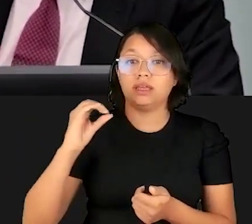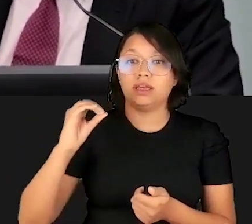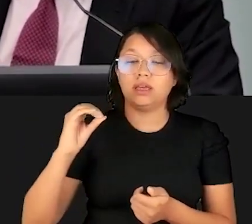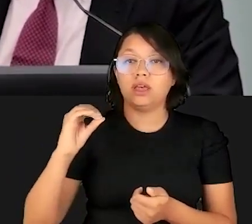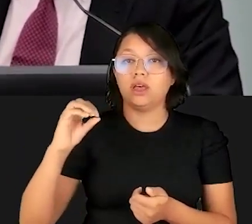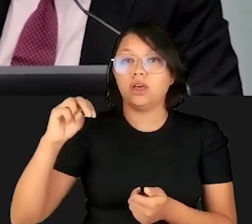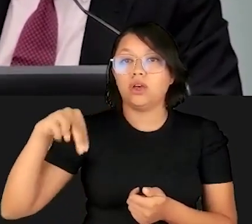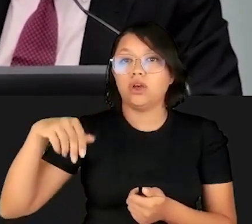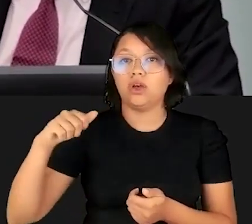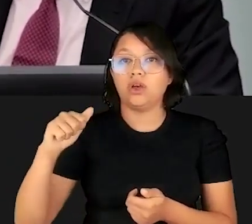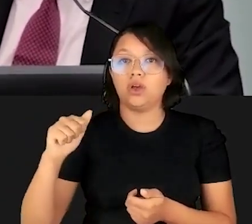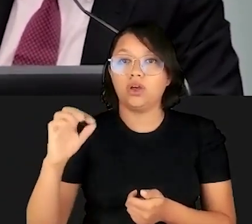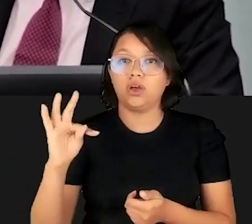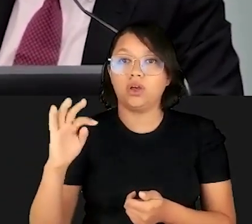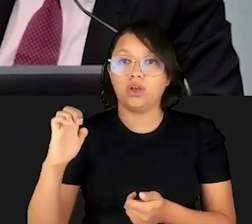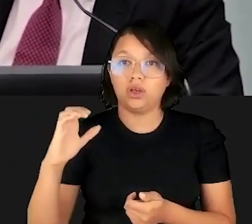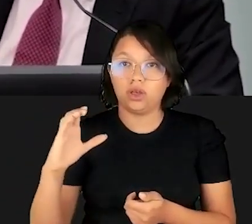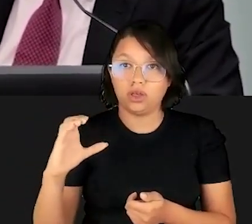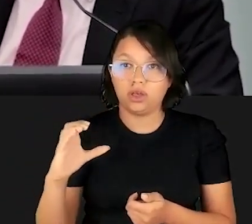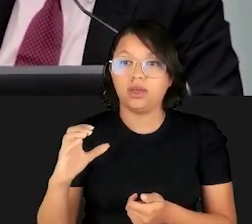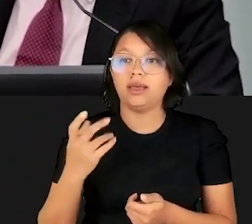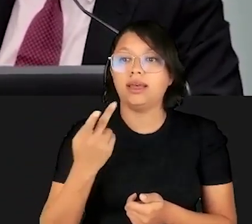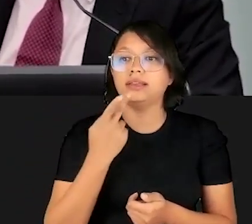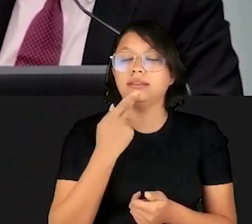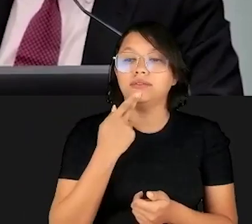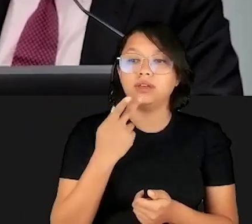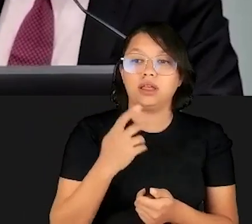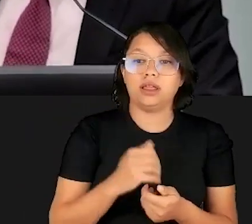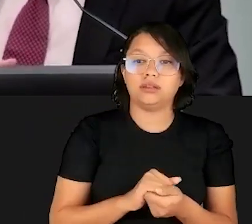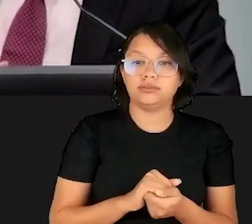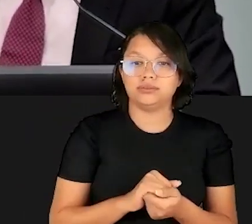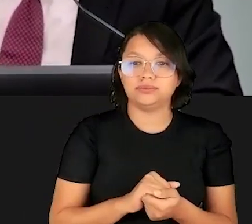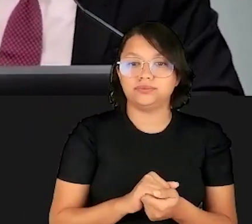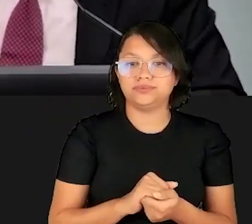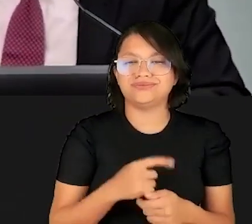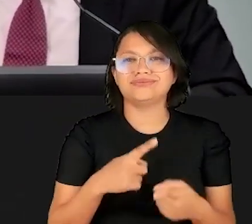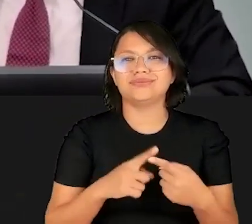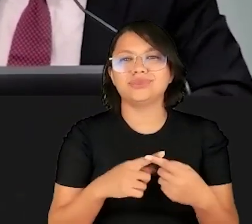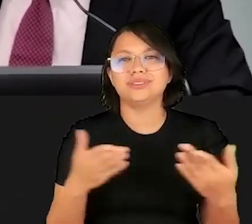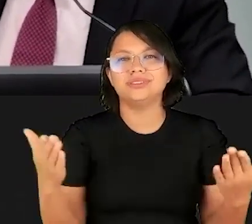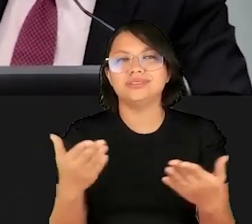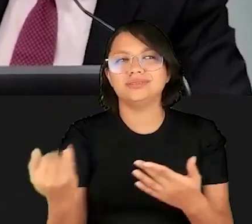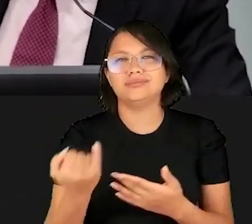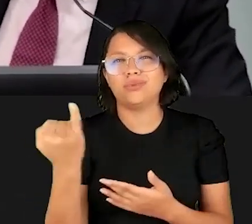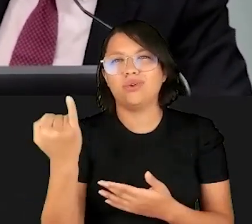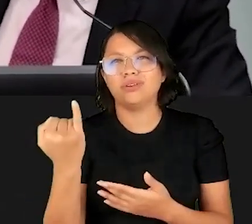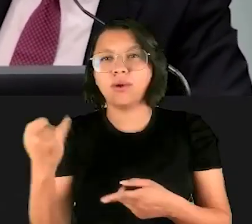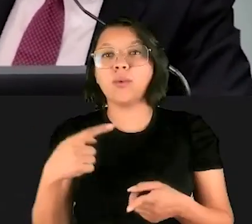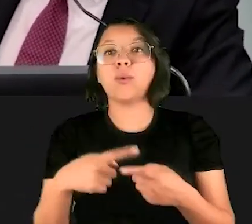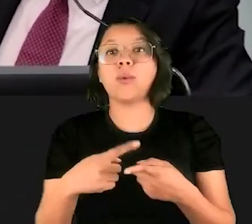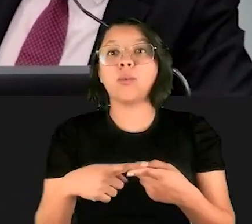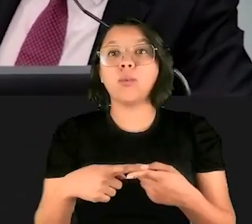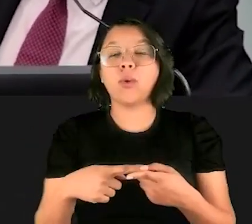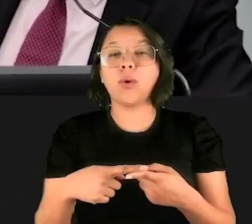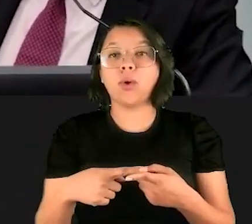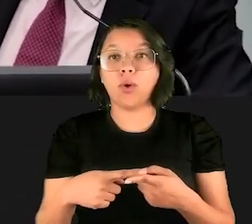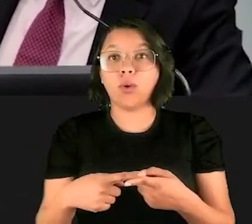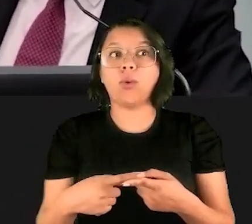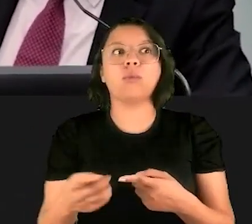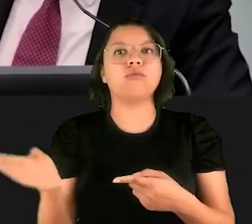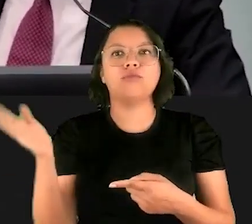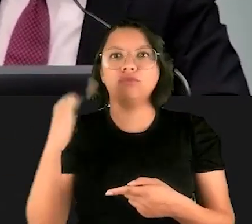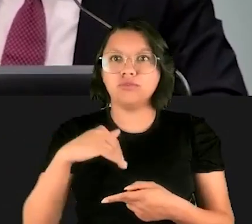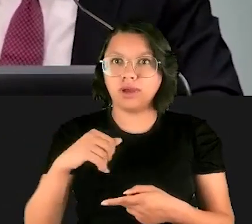atual é de se incorporar isso, mas estão falando de uma vez o PIB. Por que isso vai ser relevante? Isso vai cair na jurisdição